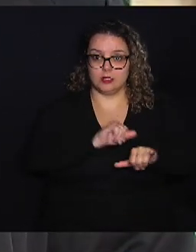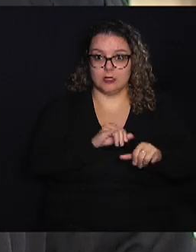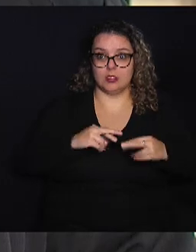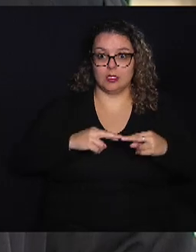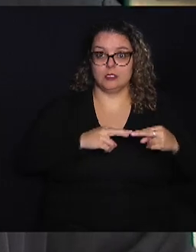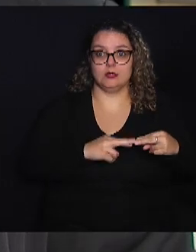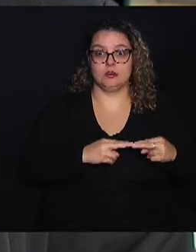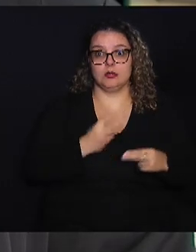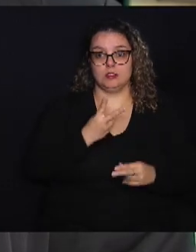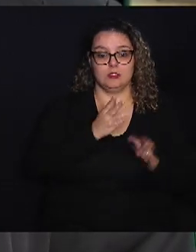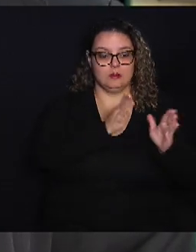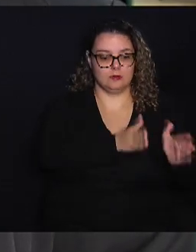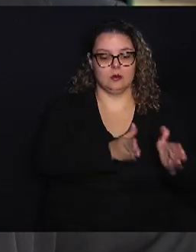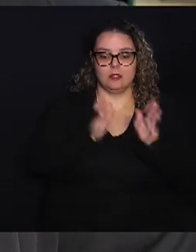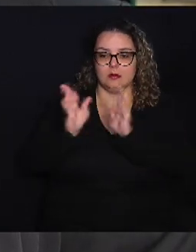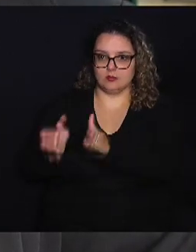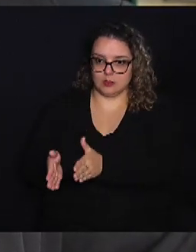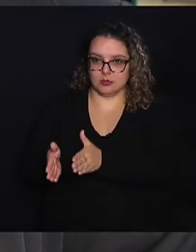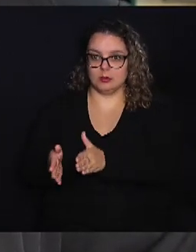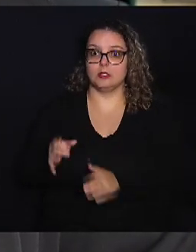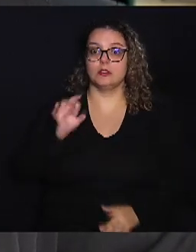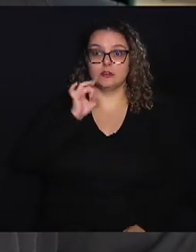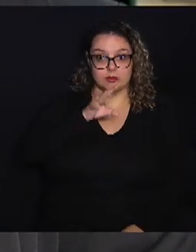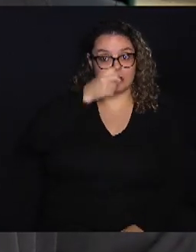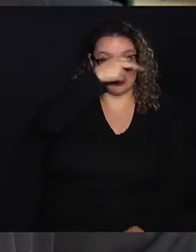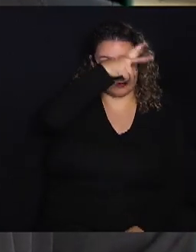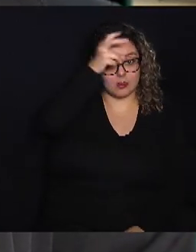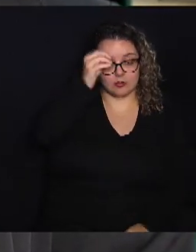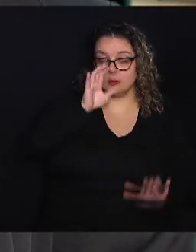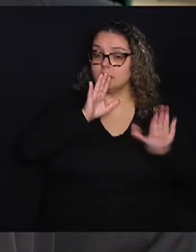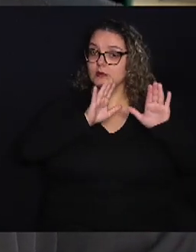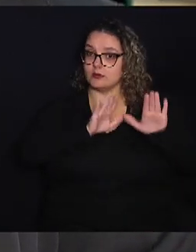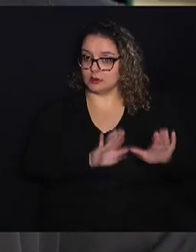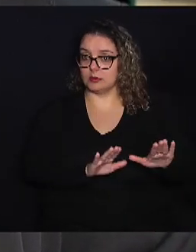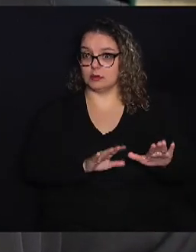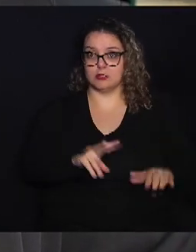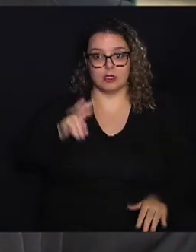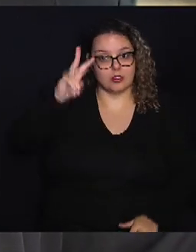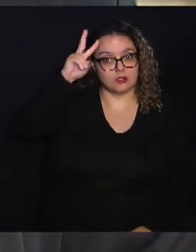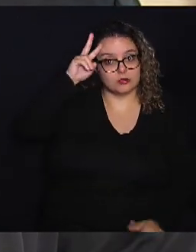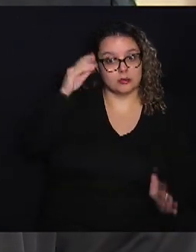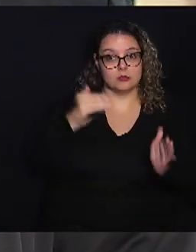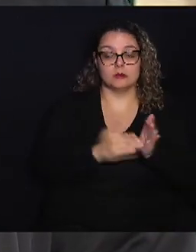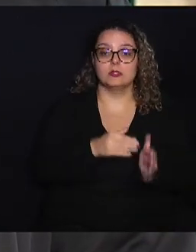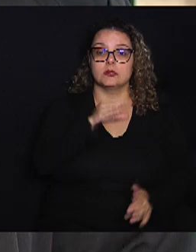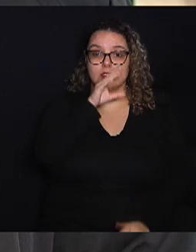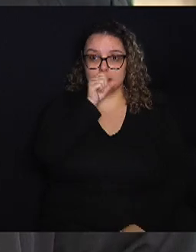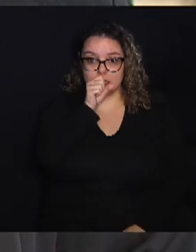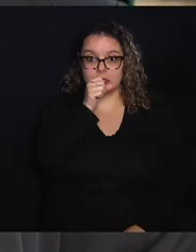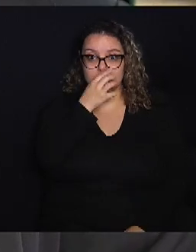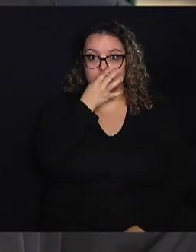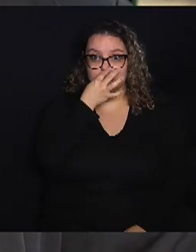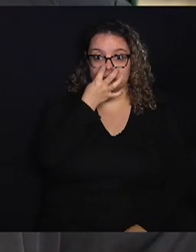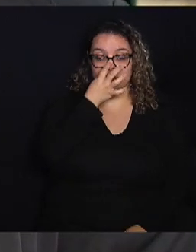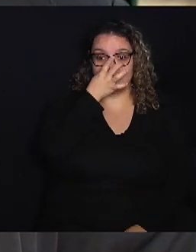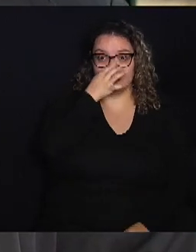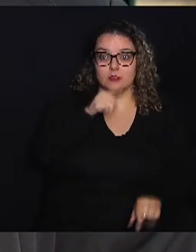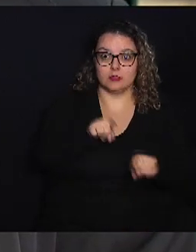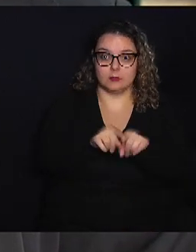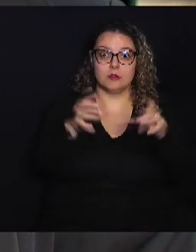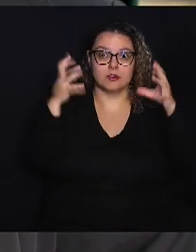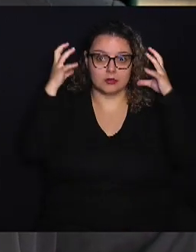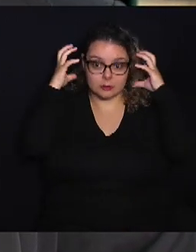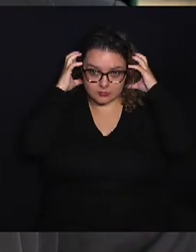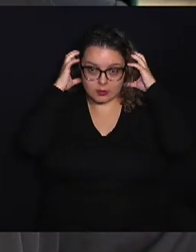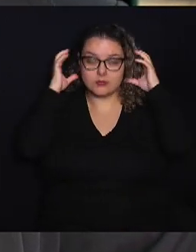2 blocos, ela é só para prefeito, ela é exibida de segunda a sábado. E também na rádio,